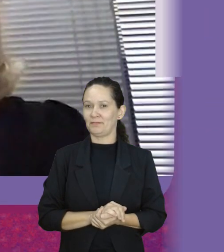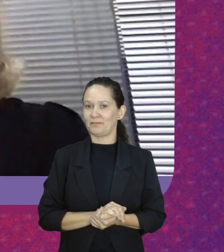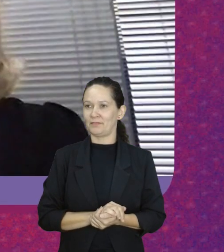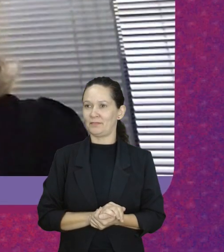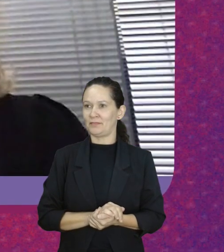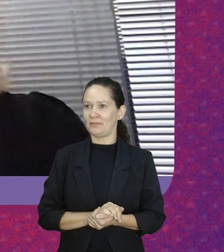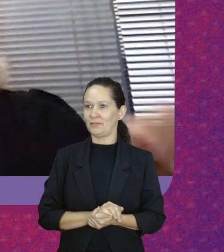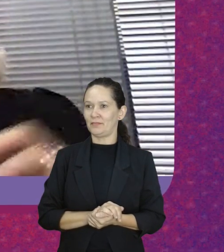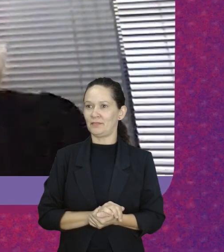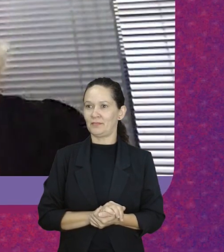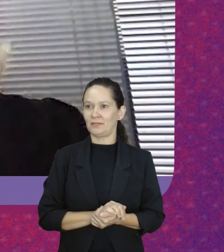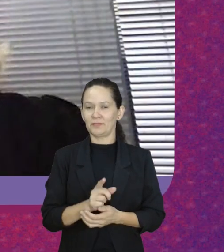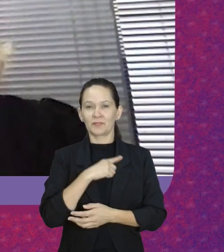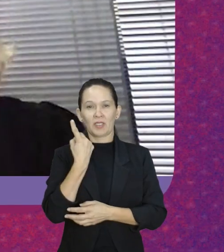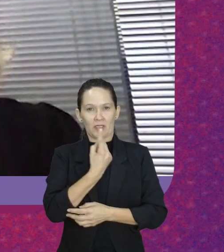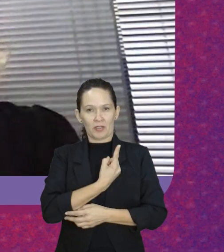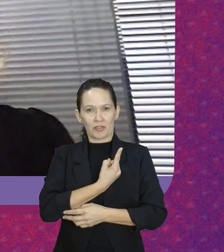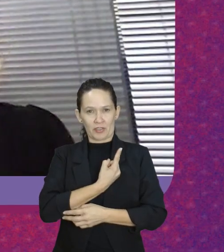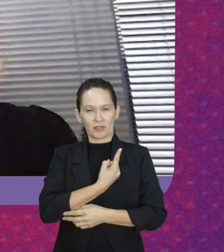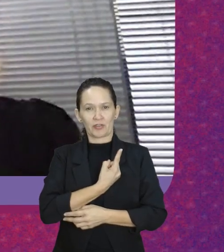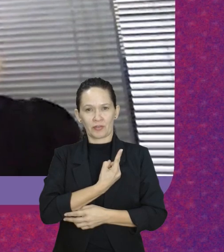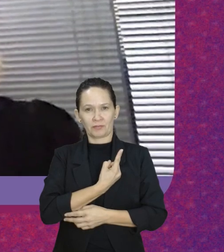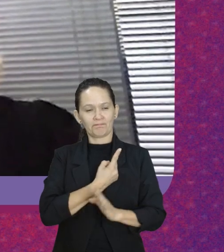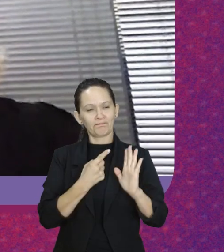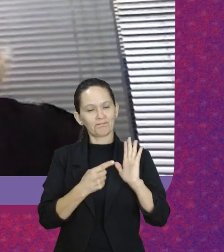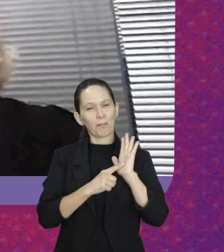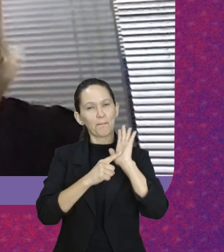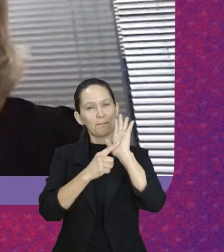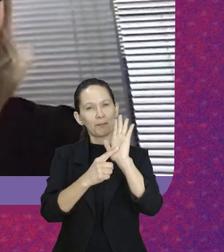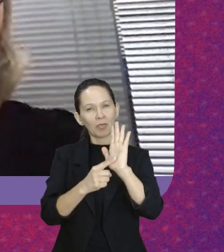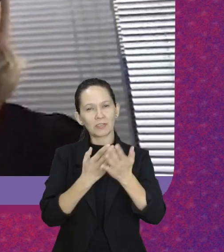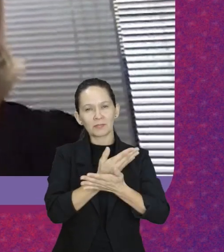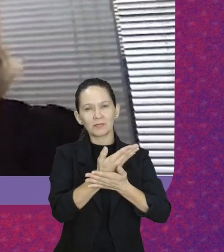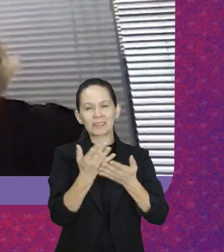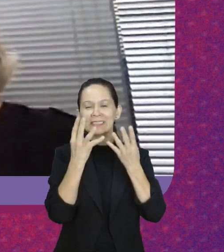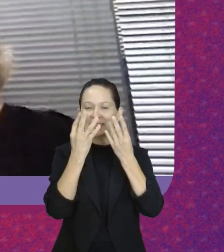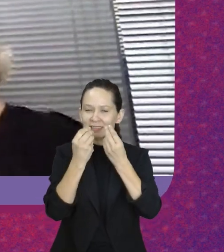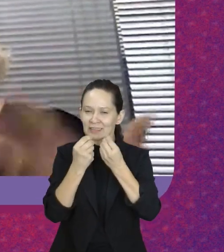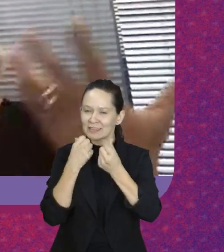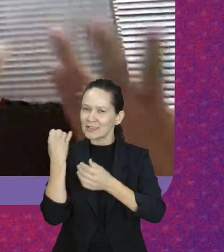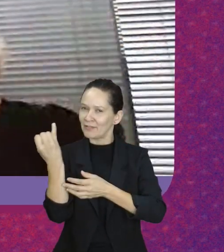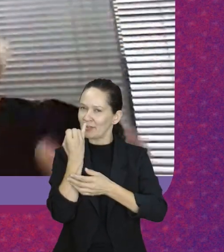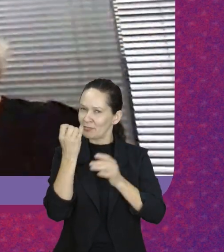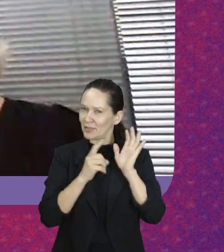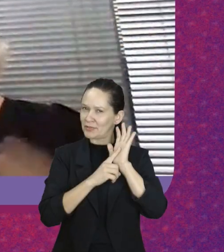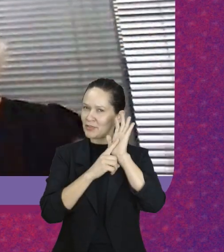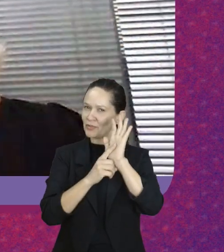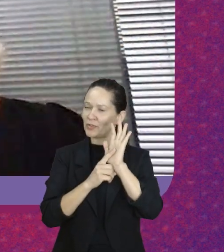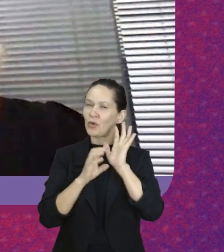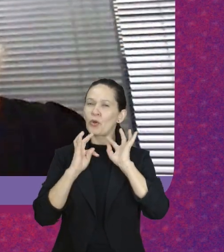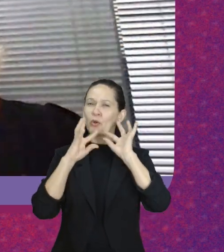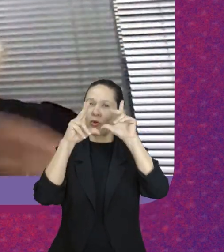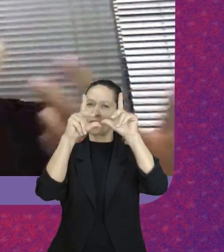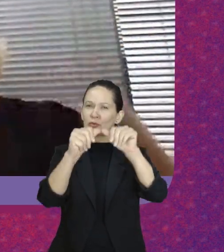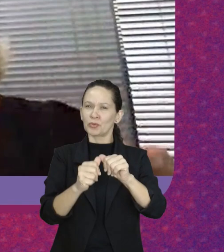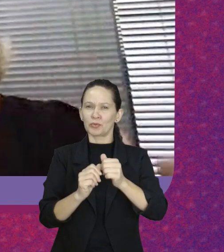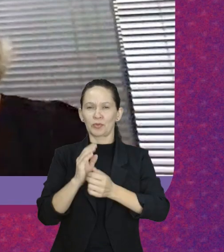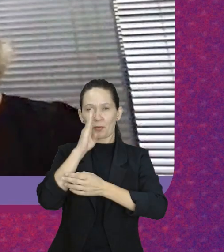a gente toca aqui num ponto, né, muito sensível né, sobretudo para